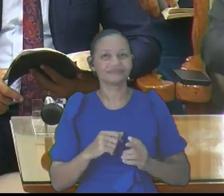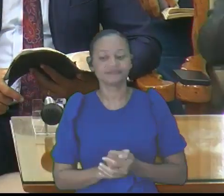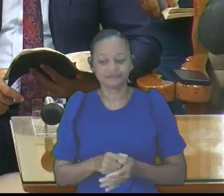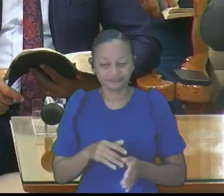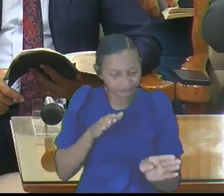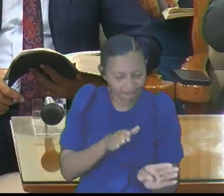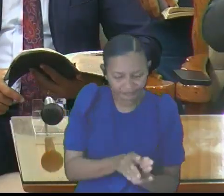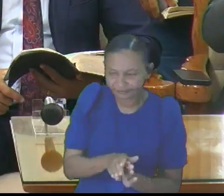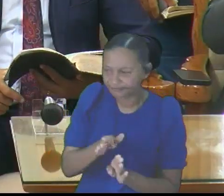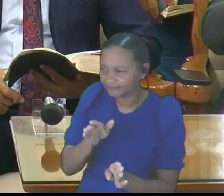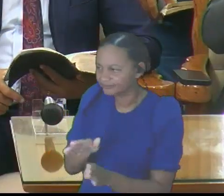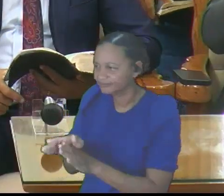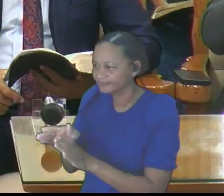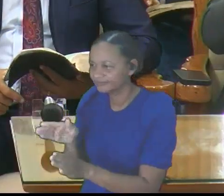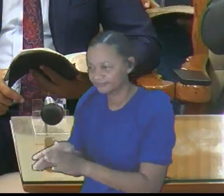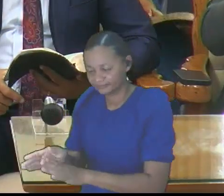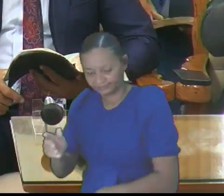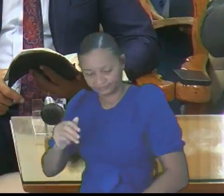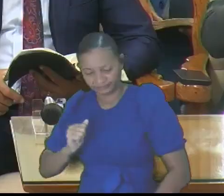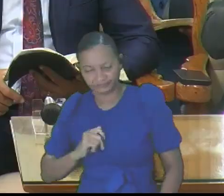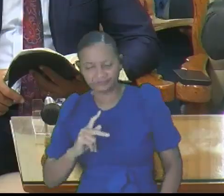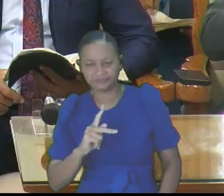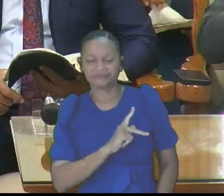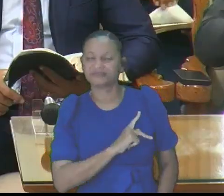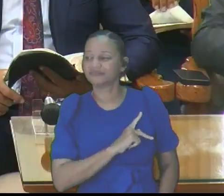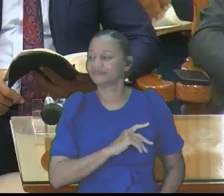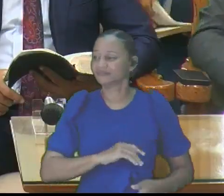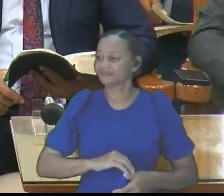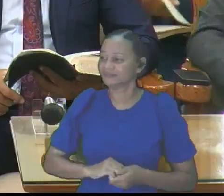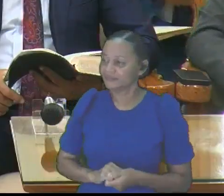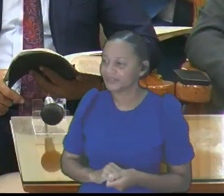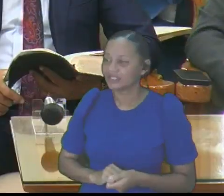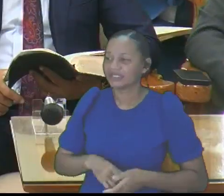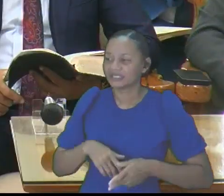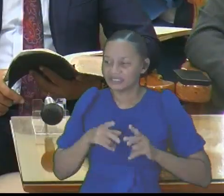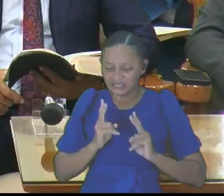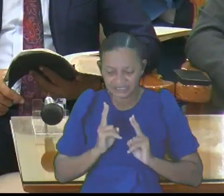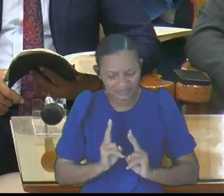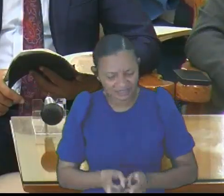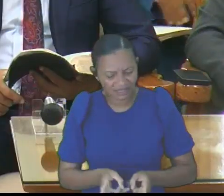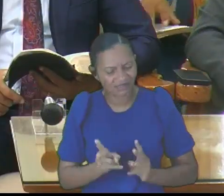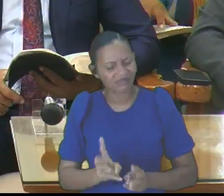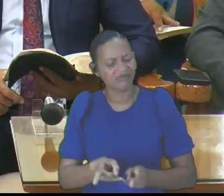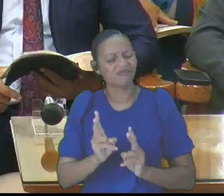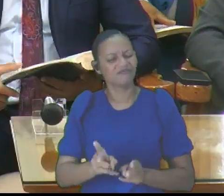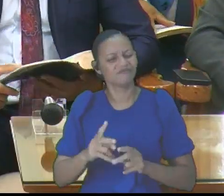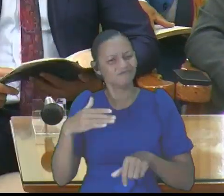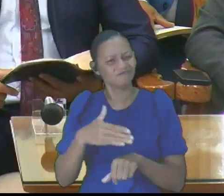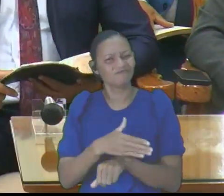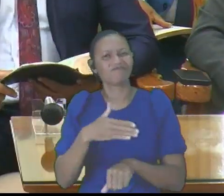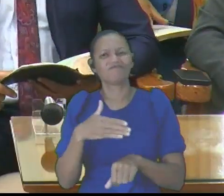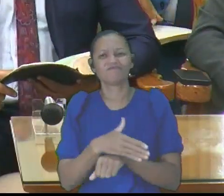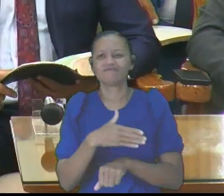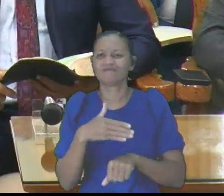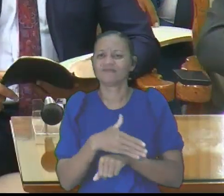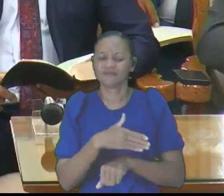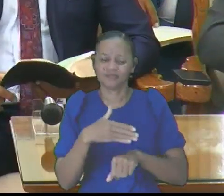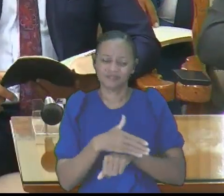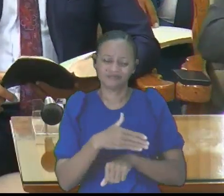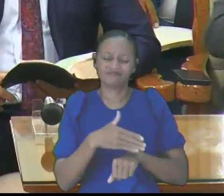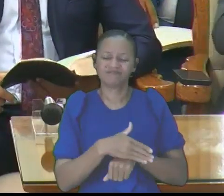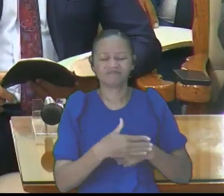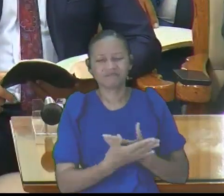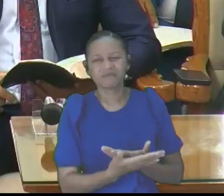conselho apostólico é que nós não deixemos de nos congregar. É um